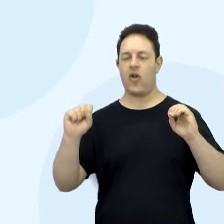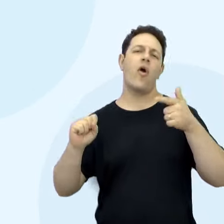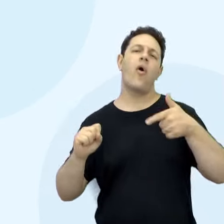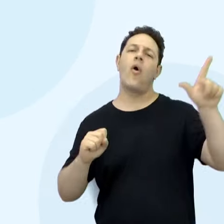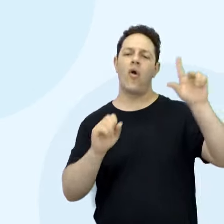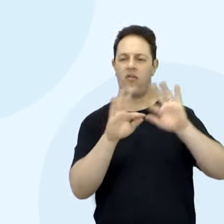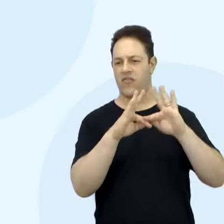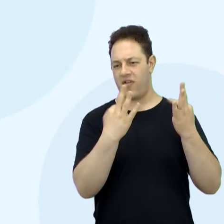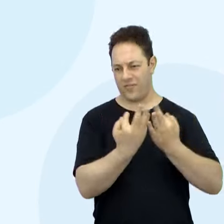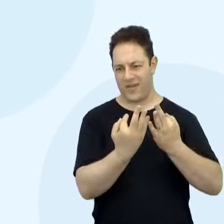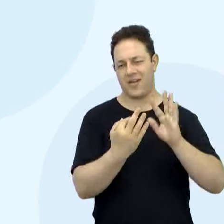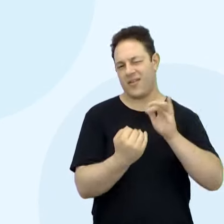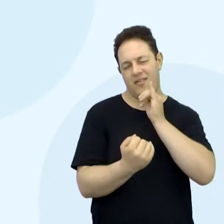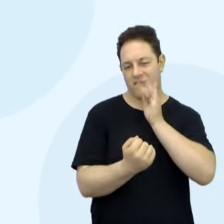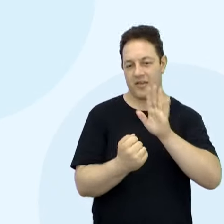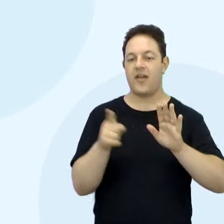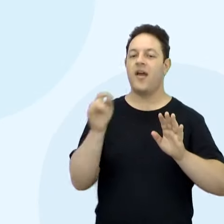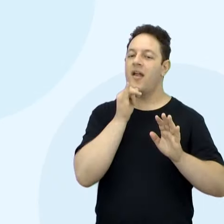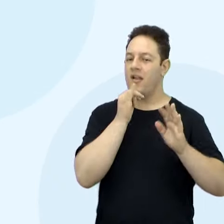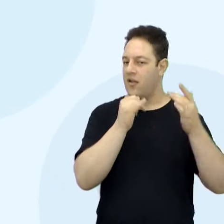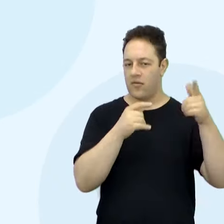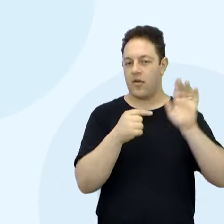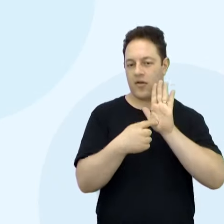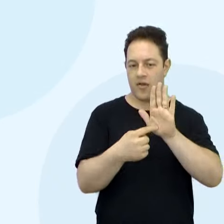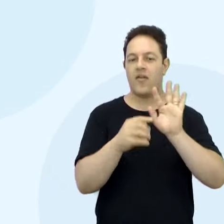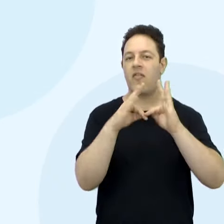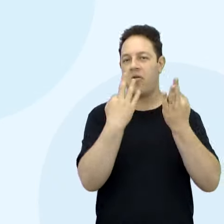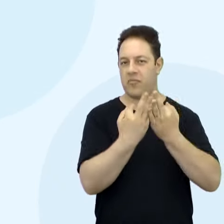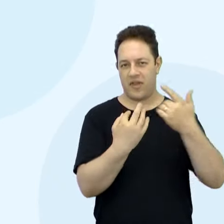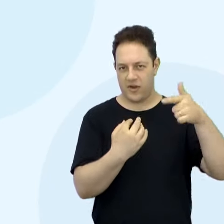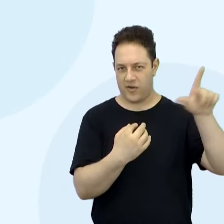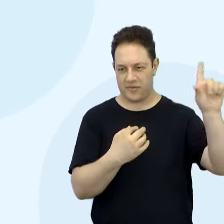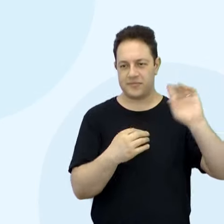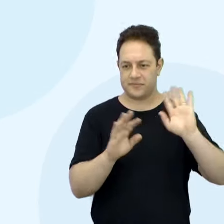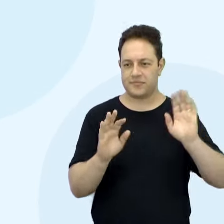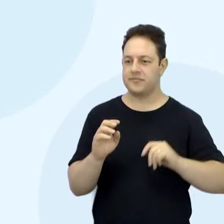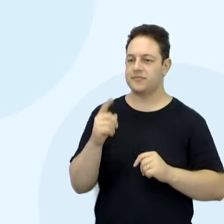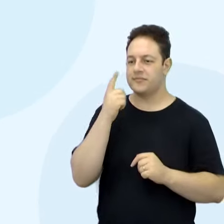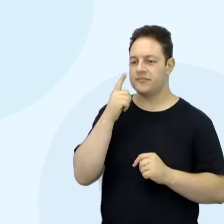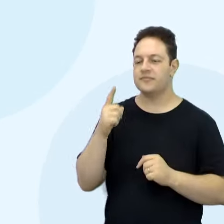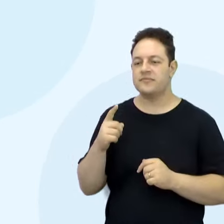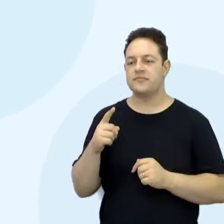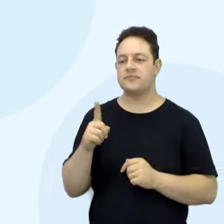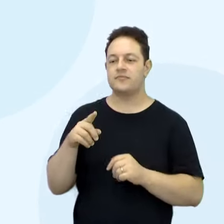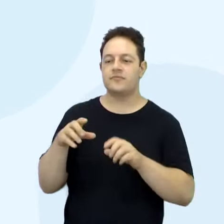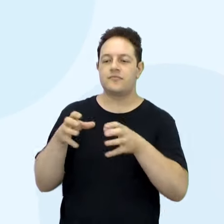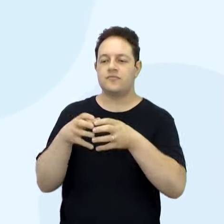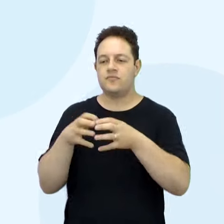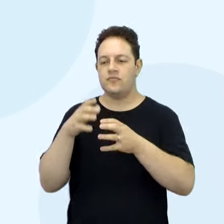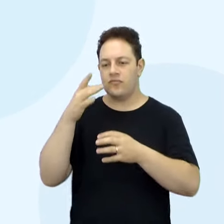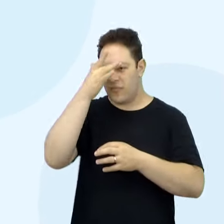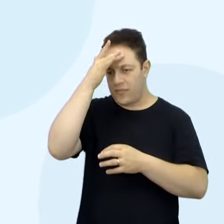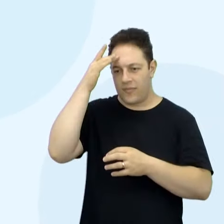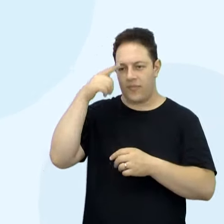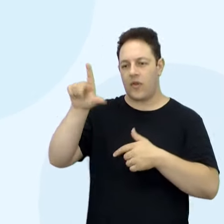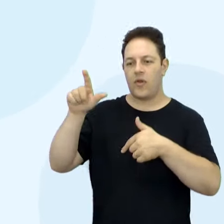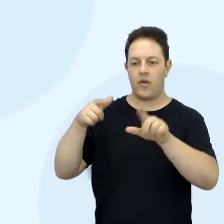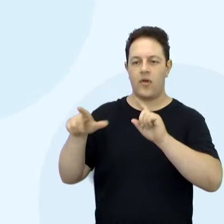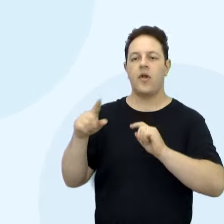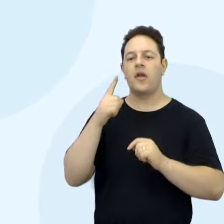é da família que eu estava criando. Isso é um exemplo de uma outra, de um outro grupo de pessoas, né? Então aqui